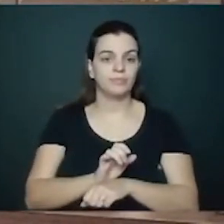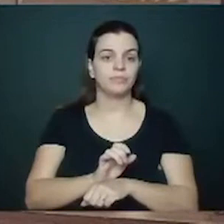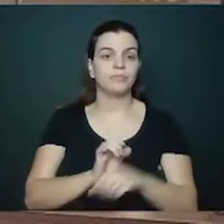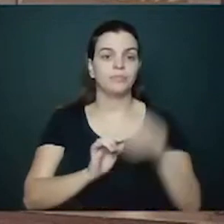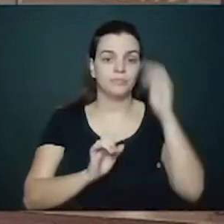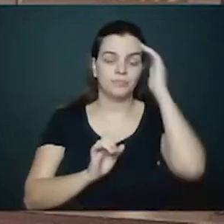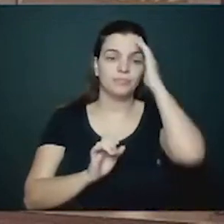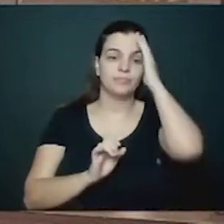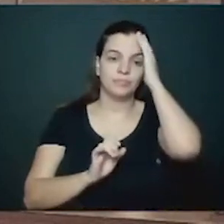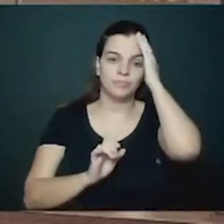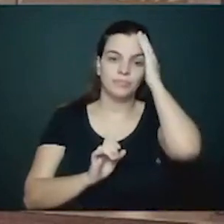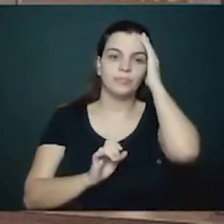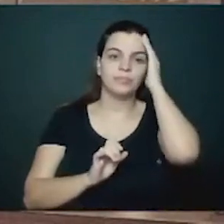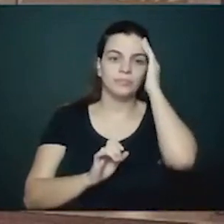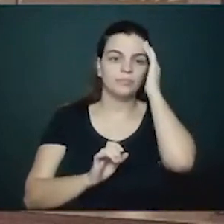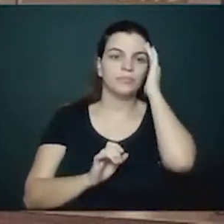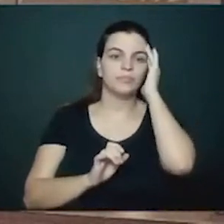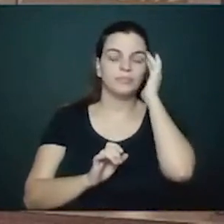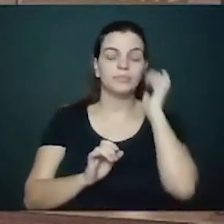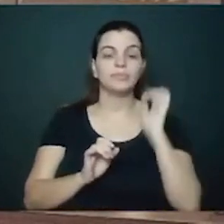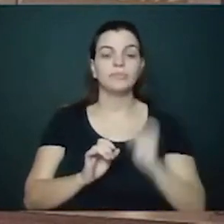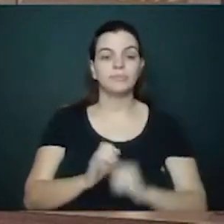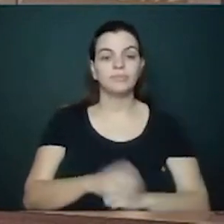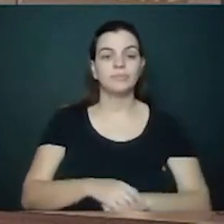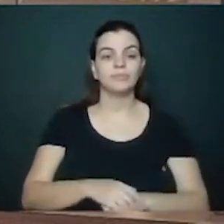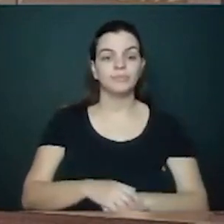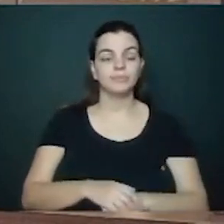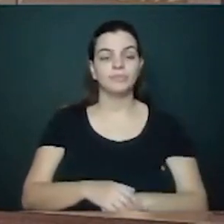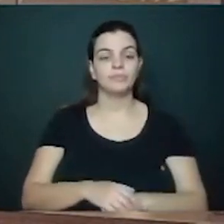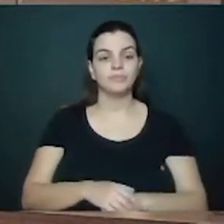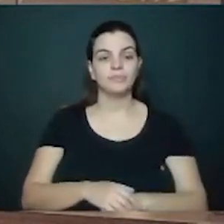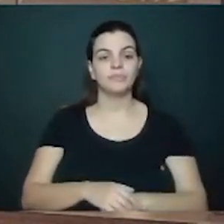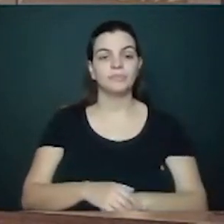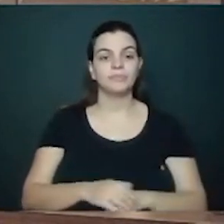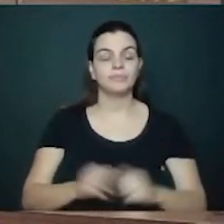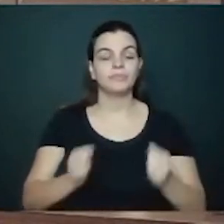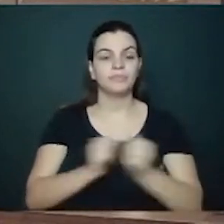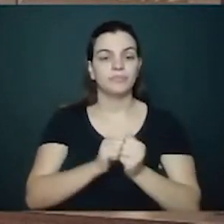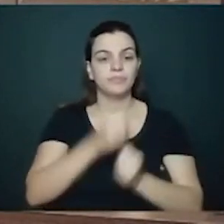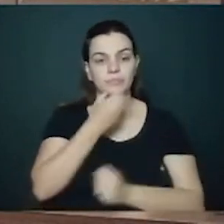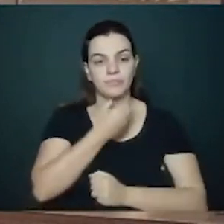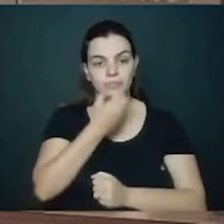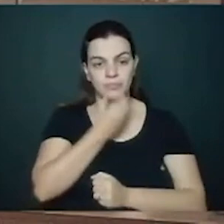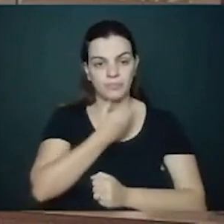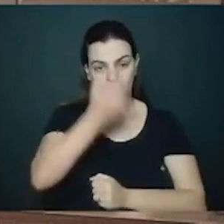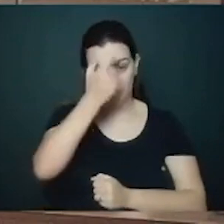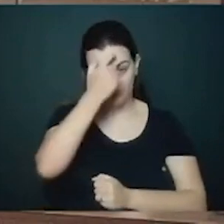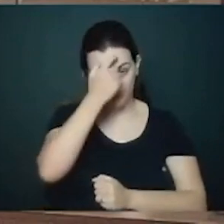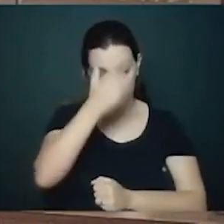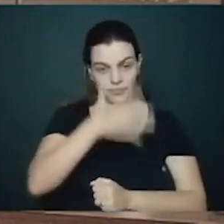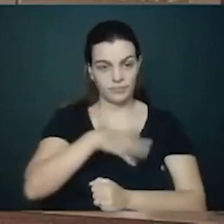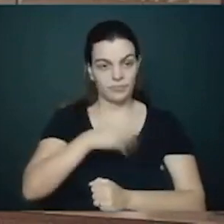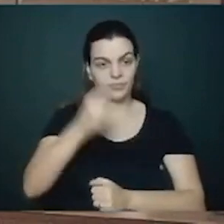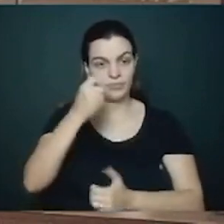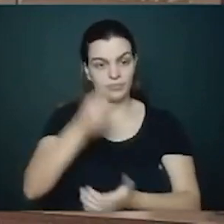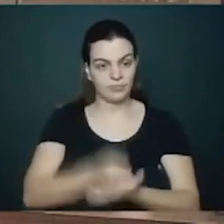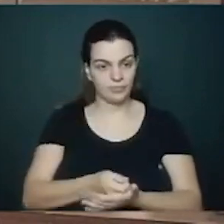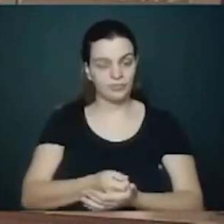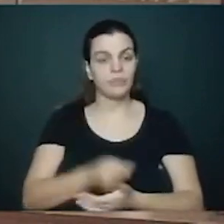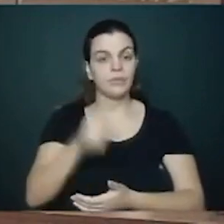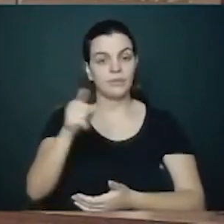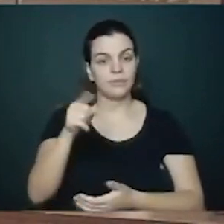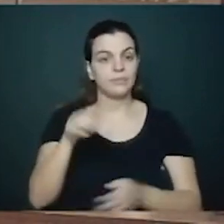sexta-feira, juntamente com o prefeito Rafael Greca, com o Eduardo também, e com o Ratinho Júnior, nosso governador. O anúncio